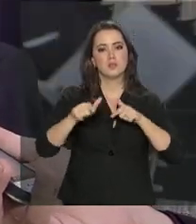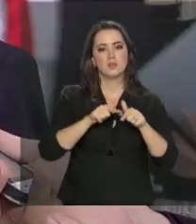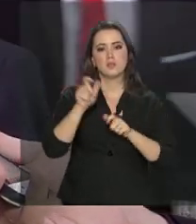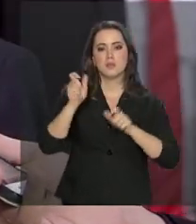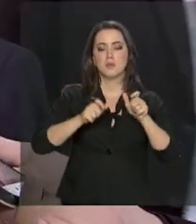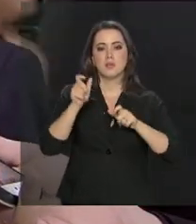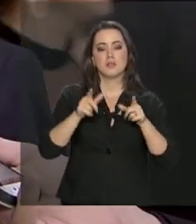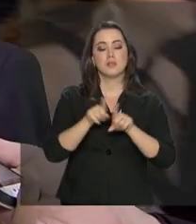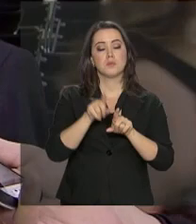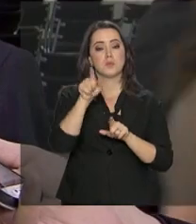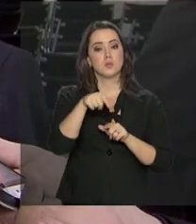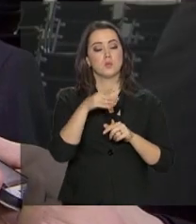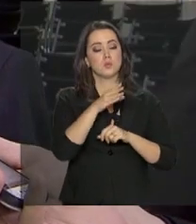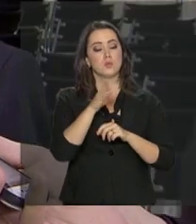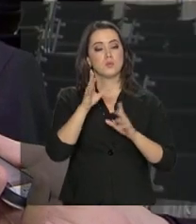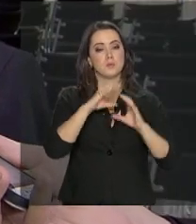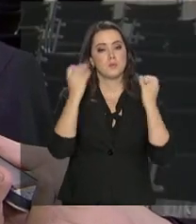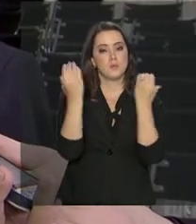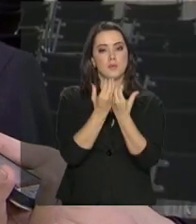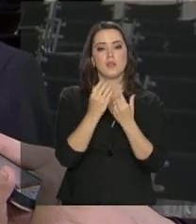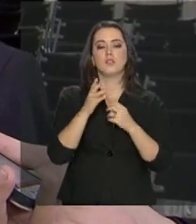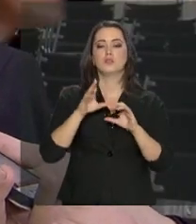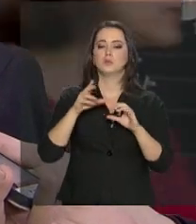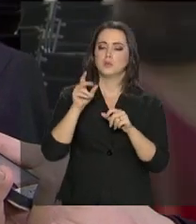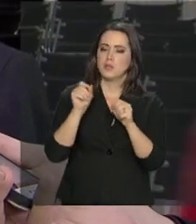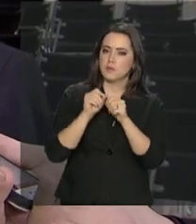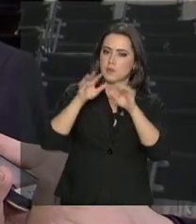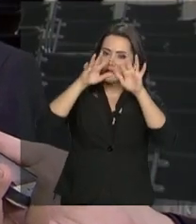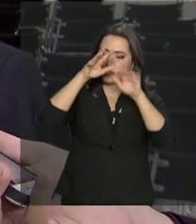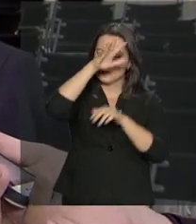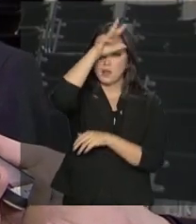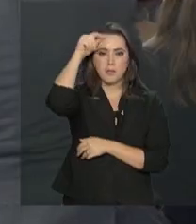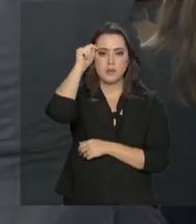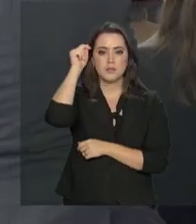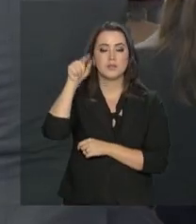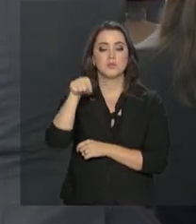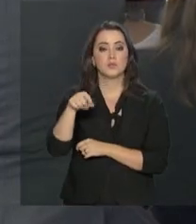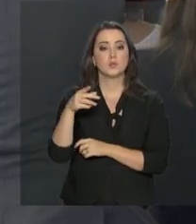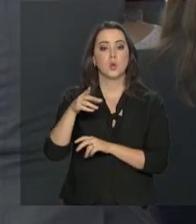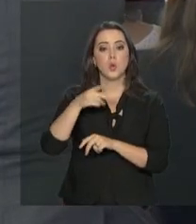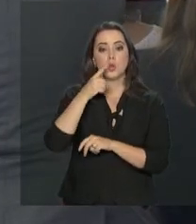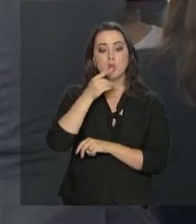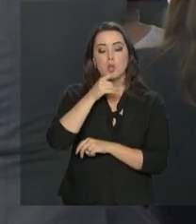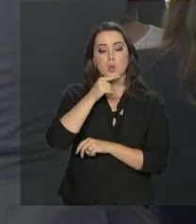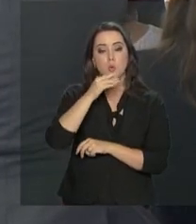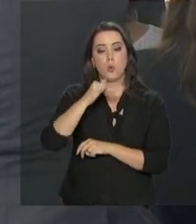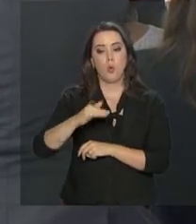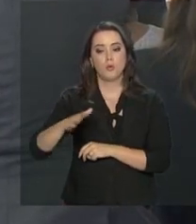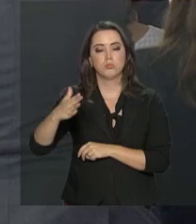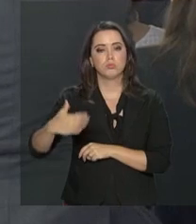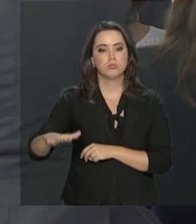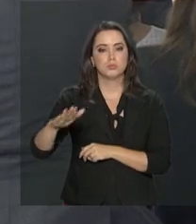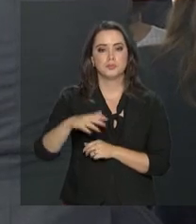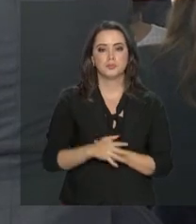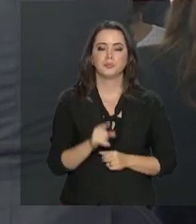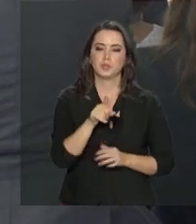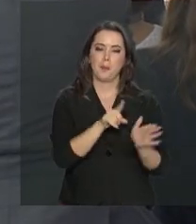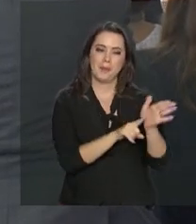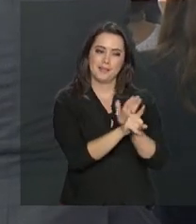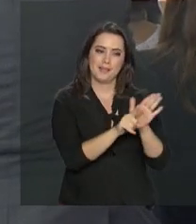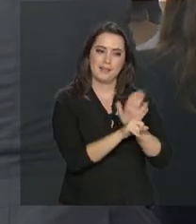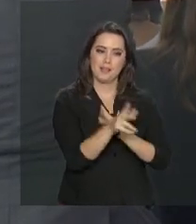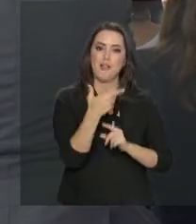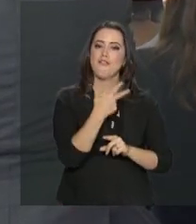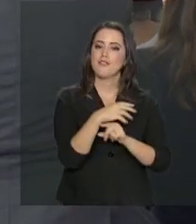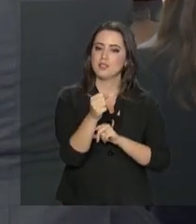que as comunidades rurais vêm fazendo na Amazônia, em especial no Médio Juruá. Estas pesquisas inovadoras estão entre as